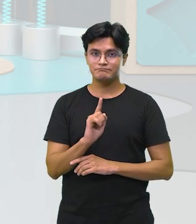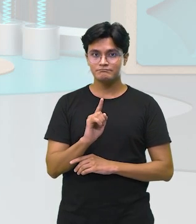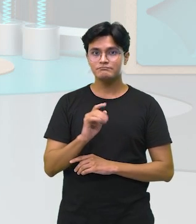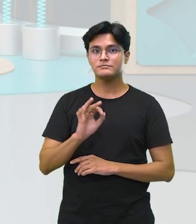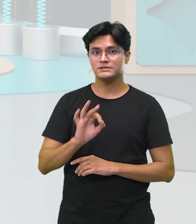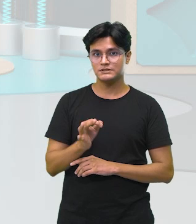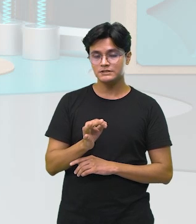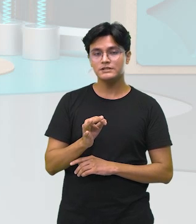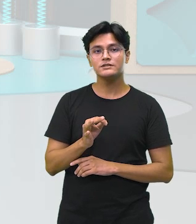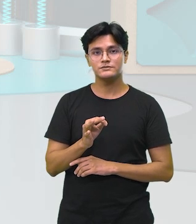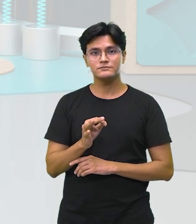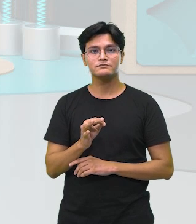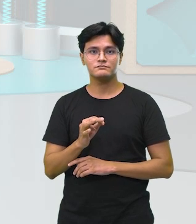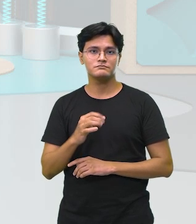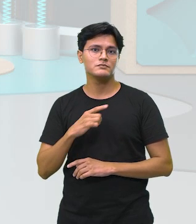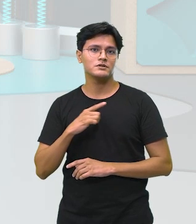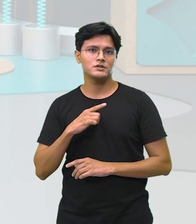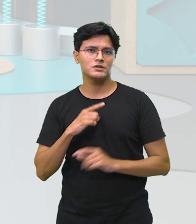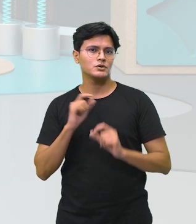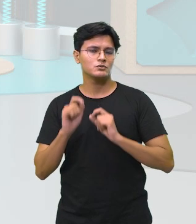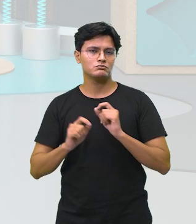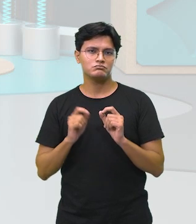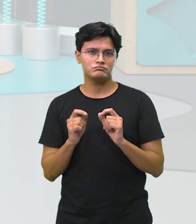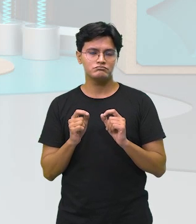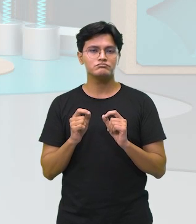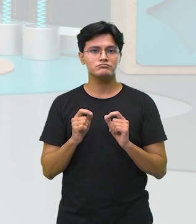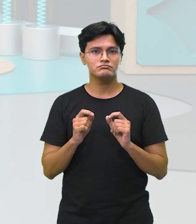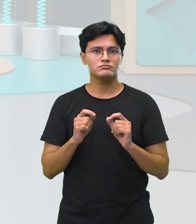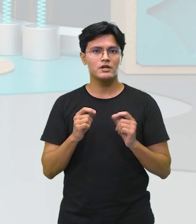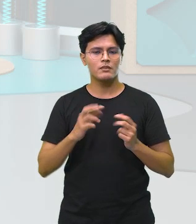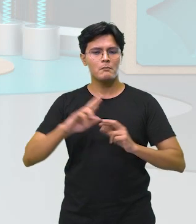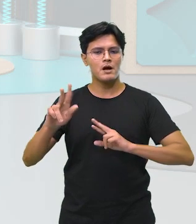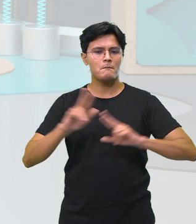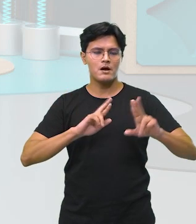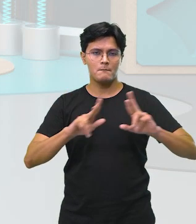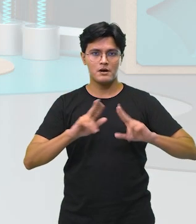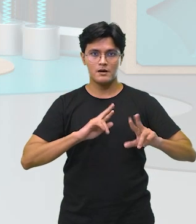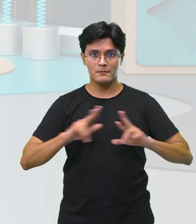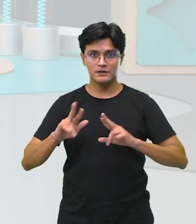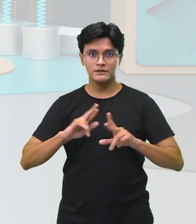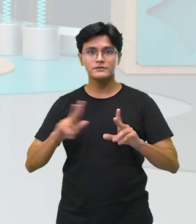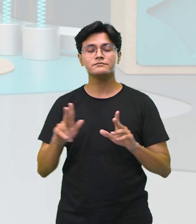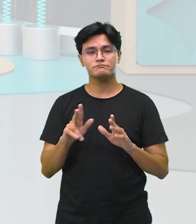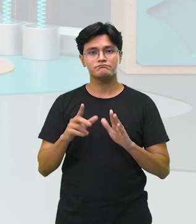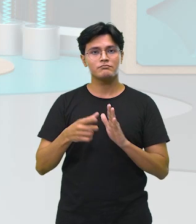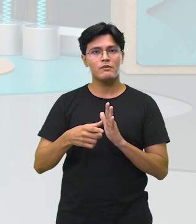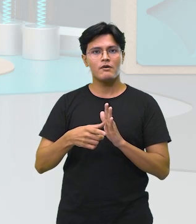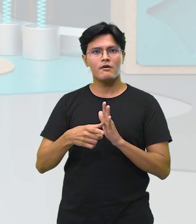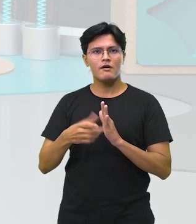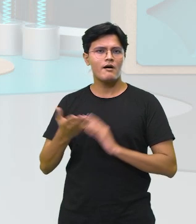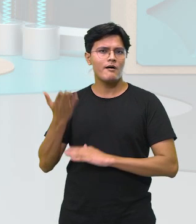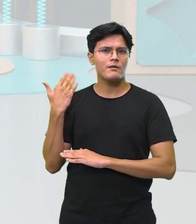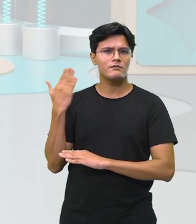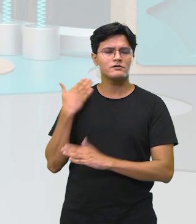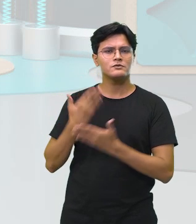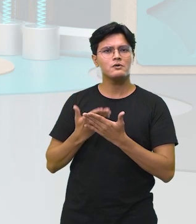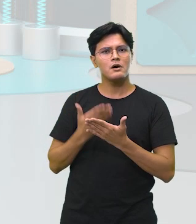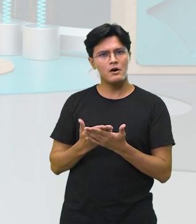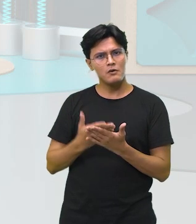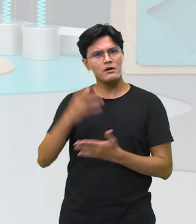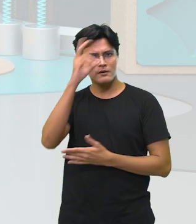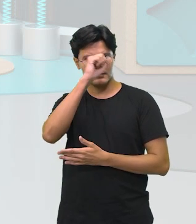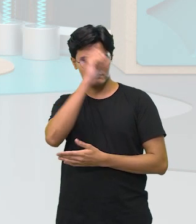né um um determinado elemento elas são bem diferentes né Nós já vimos aqui em outras aulas por exemplo a língua